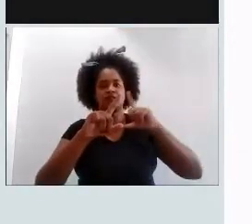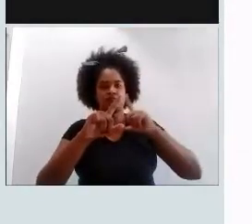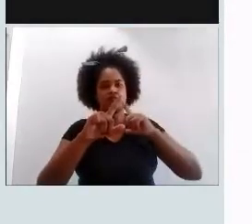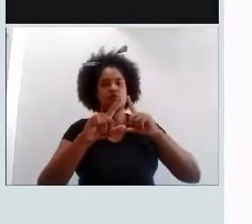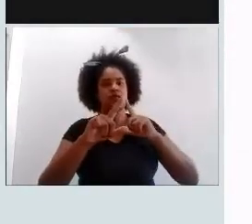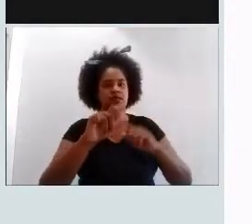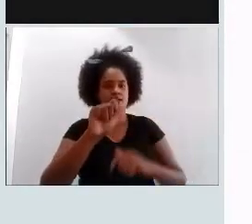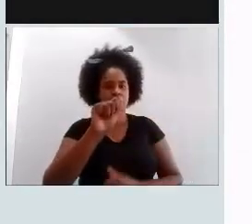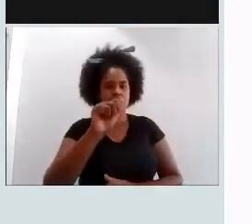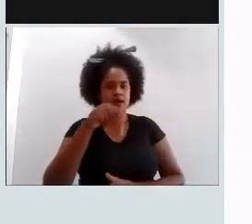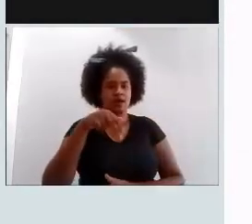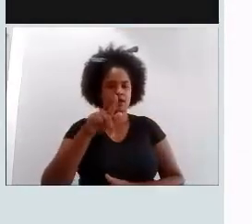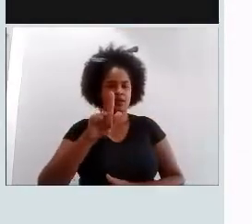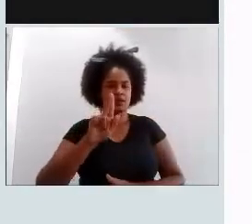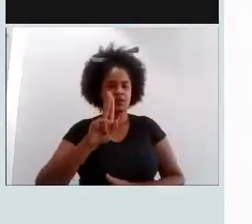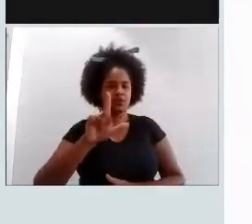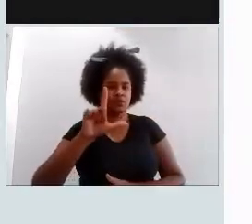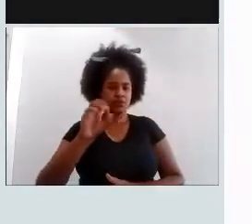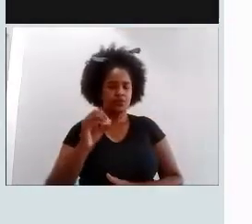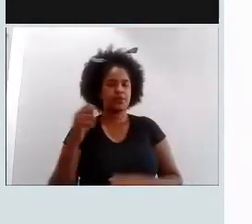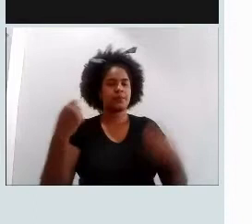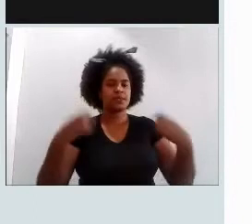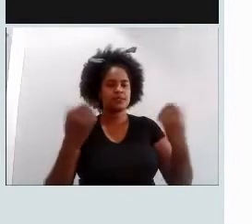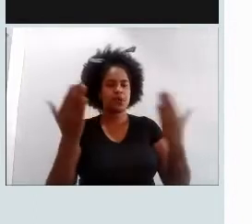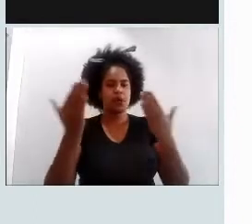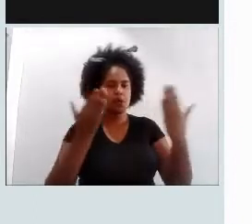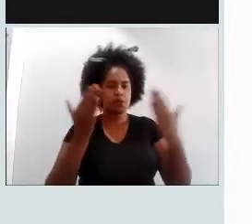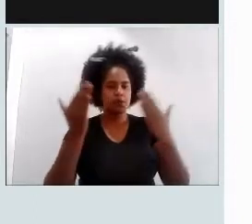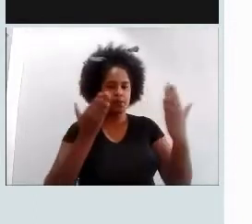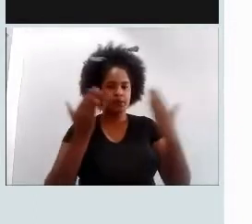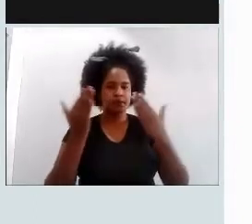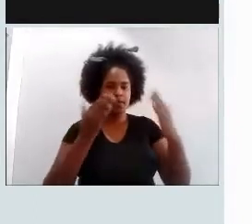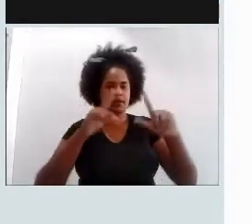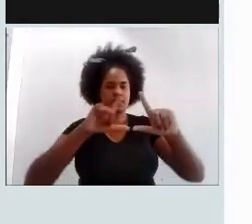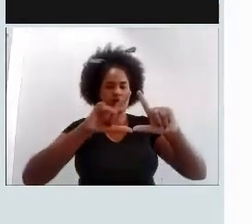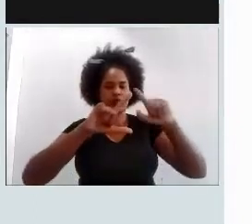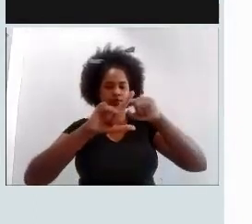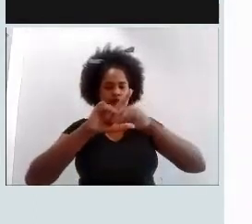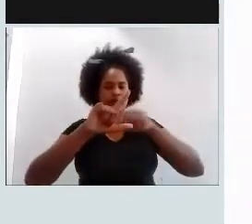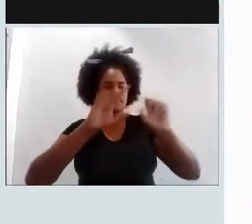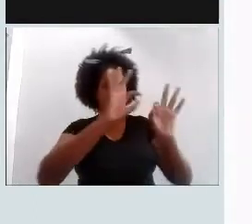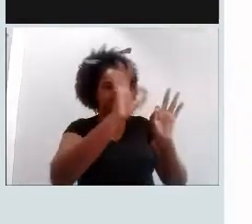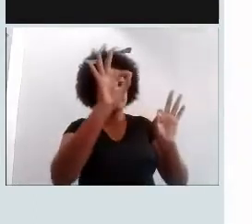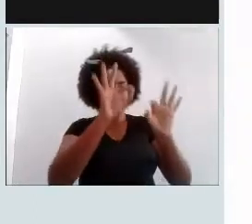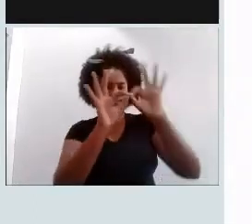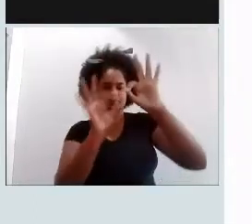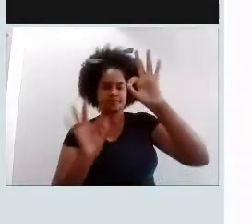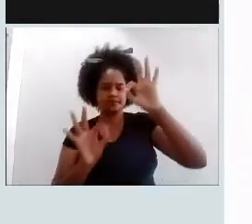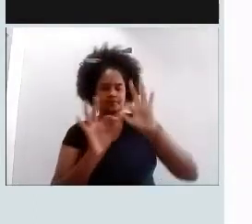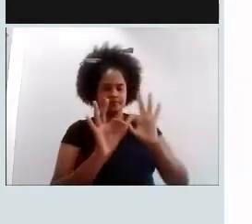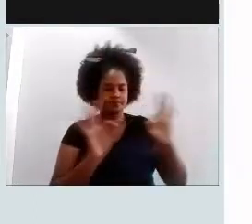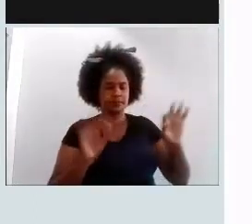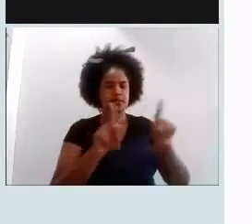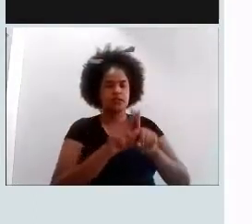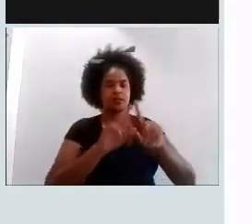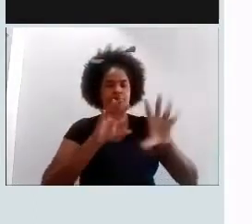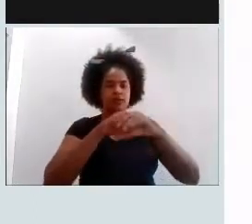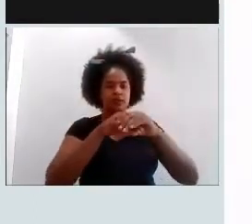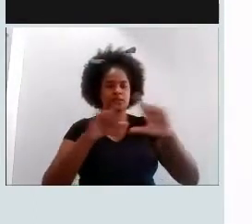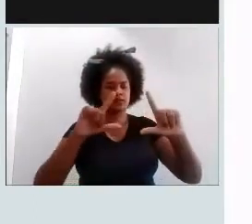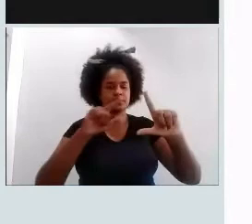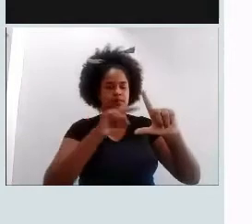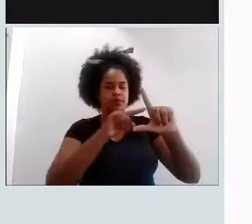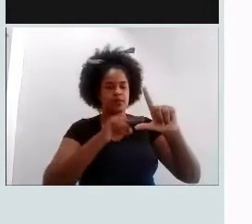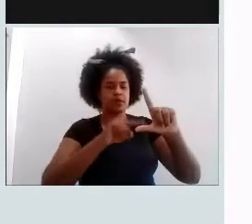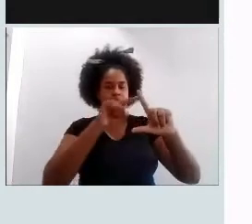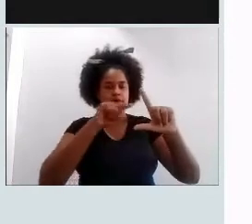triângulos pela comparação entre a medida de seus lados ou também quanto à medida de seus ângulos, certo?